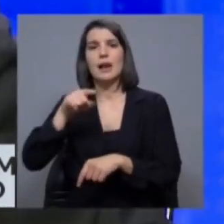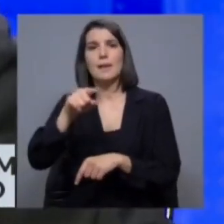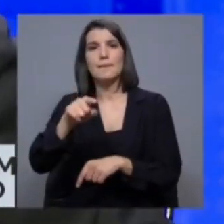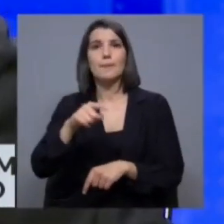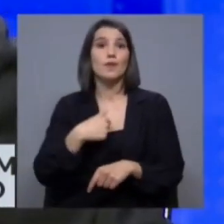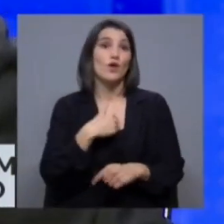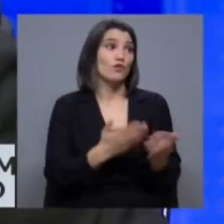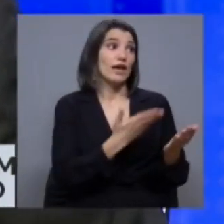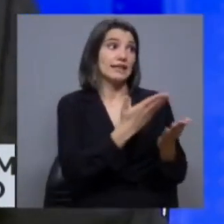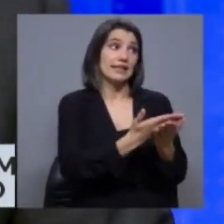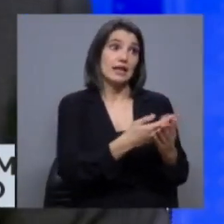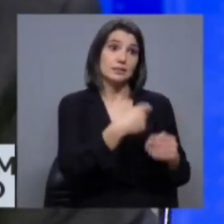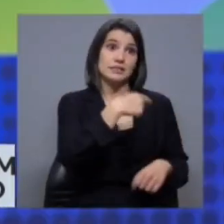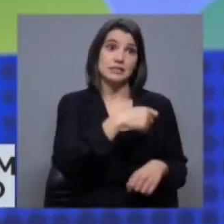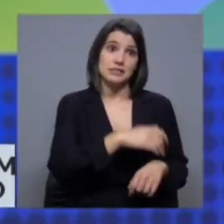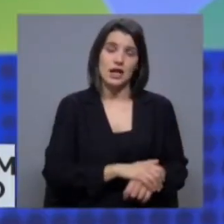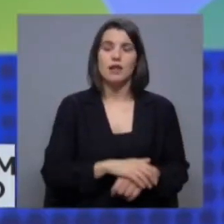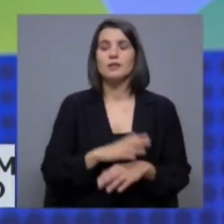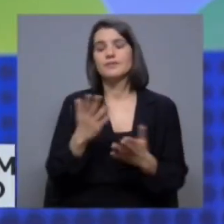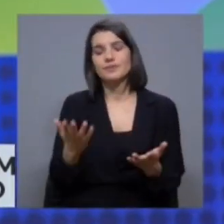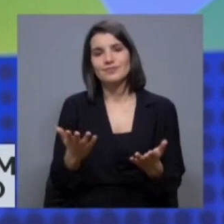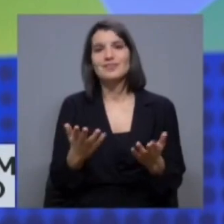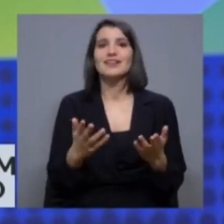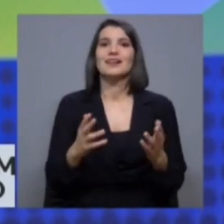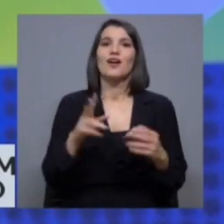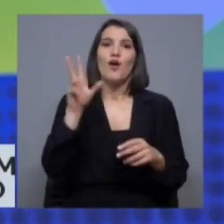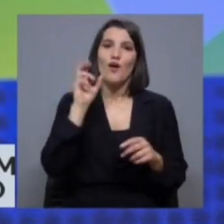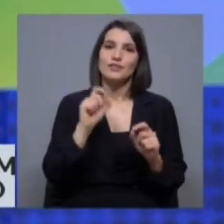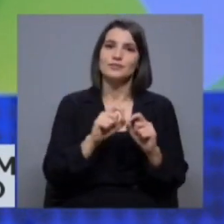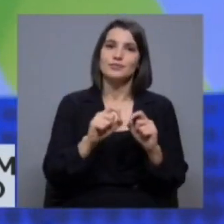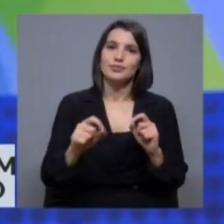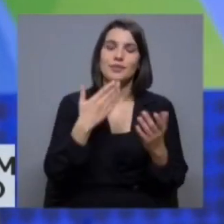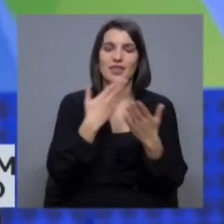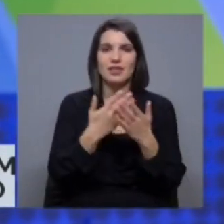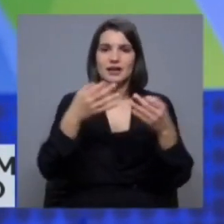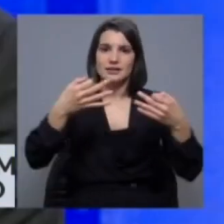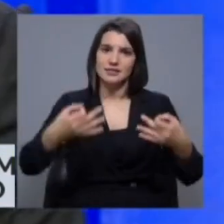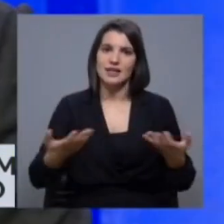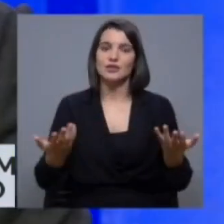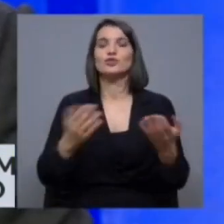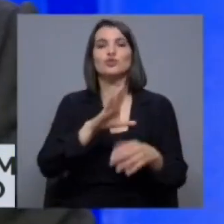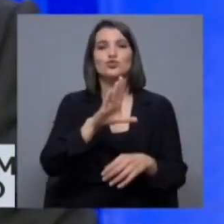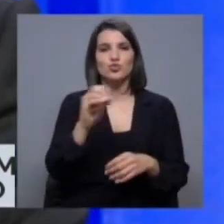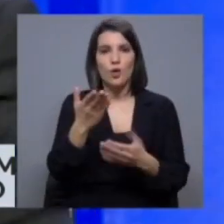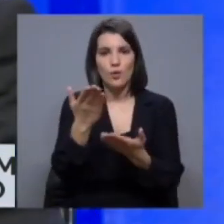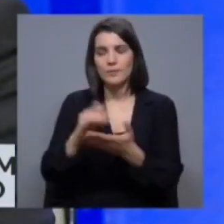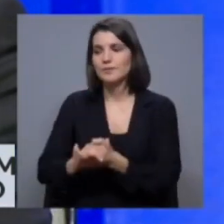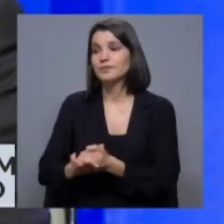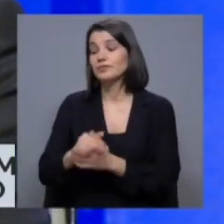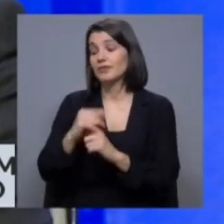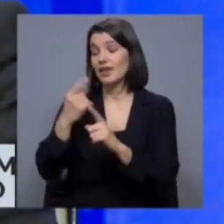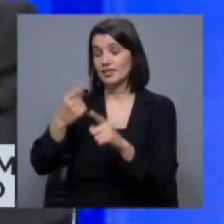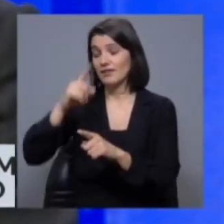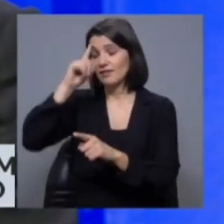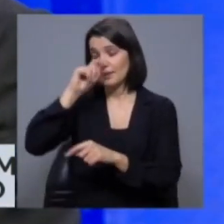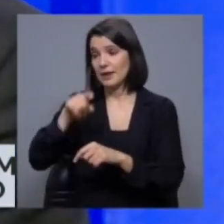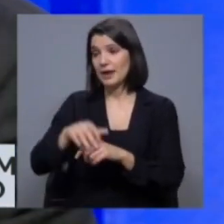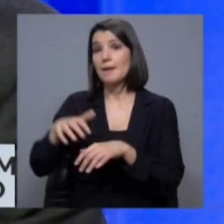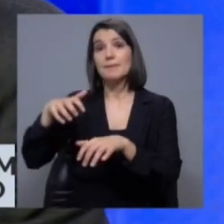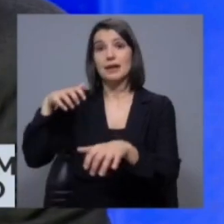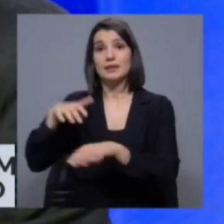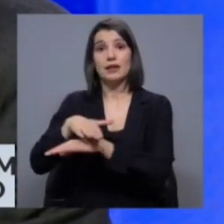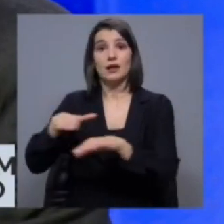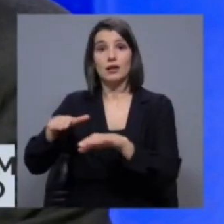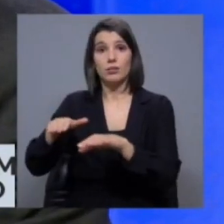rapidamente ao desta a ver deixa eu ver porque é para conseguirmos estabelecer alguma ordem não faz favor deve-se lembrar que o